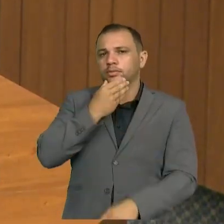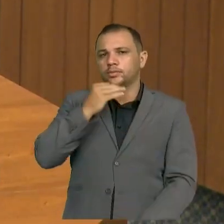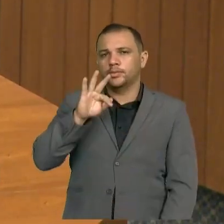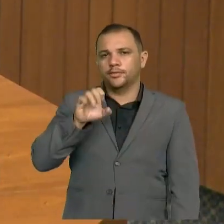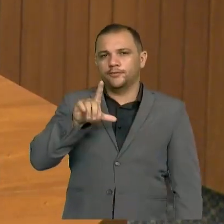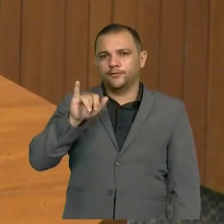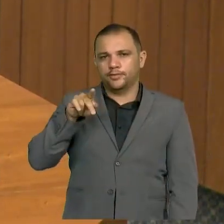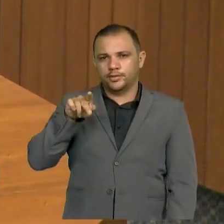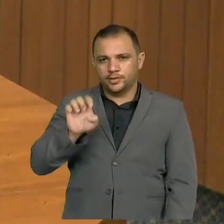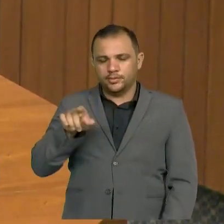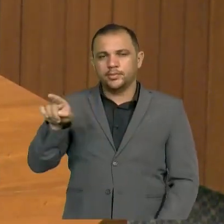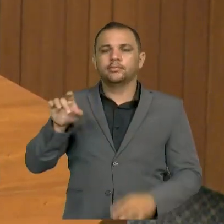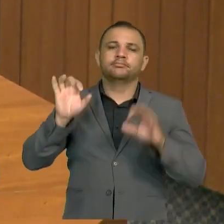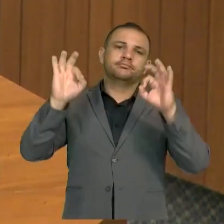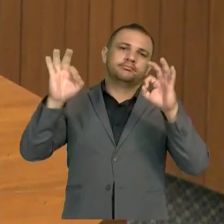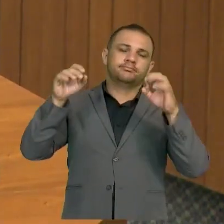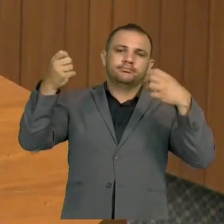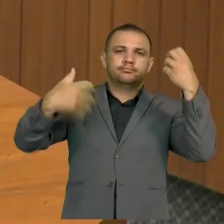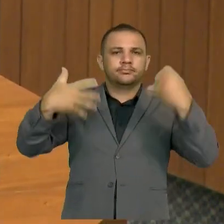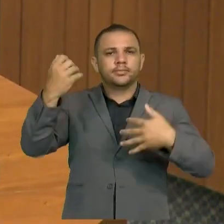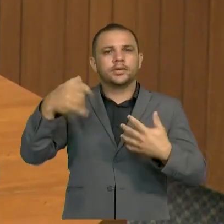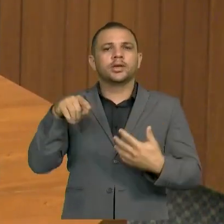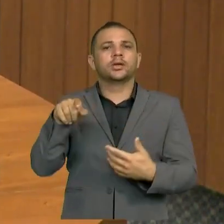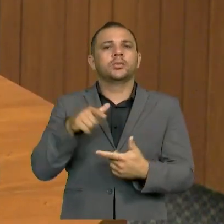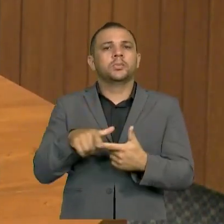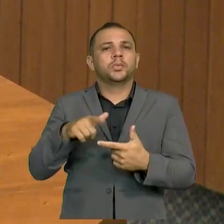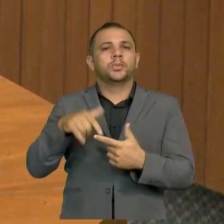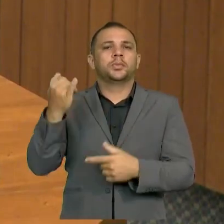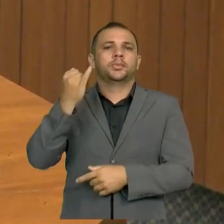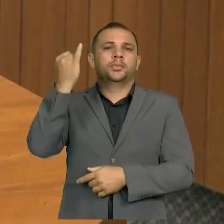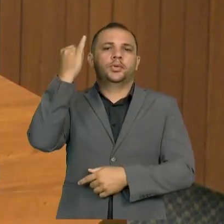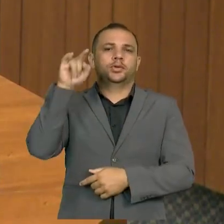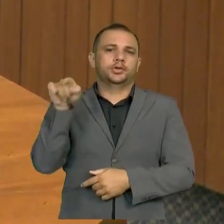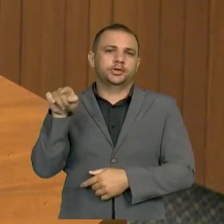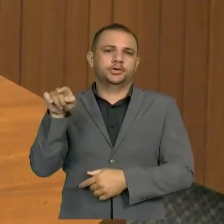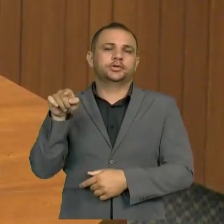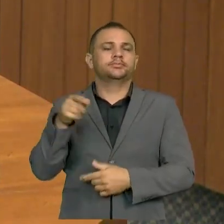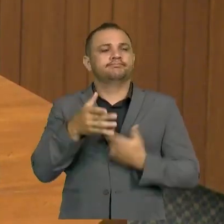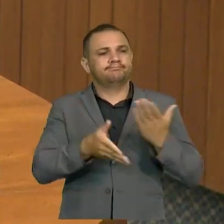ímpar tratou o problema como problema de muita importância para a nossa região.